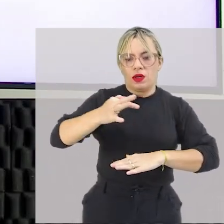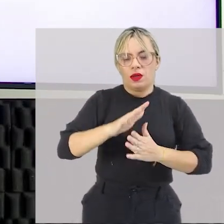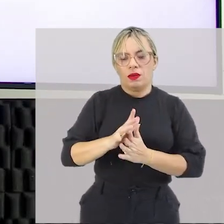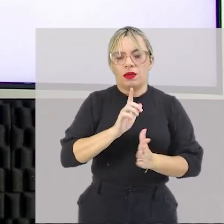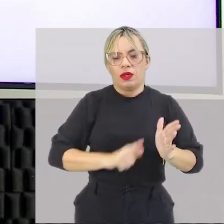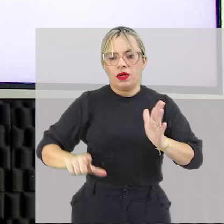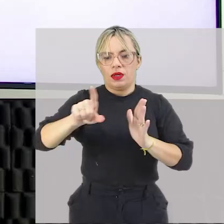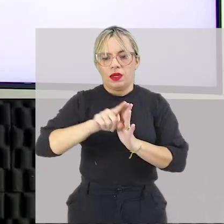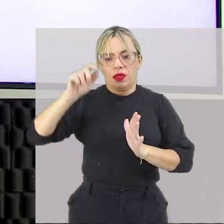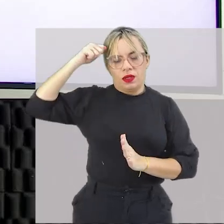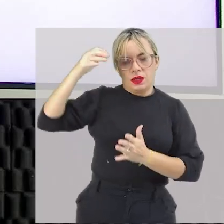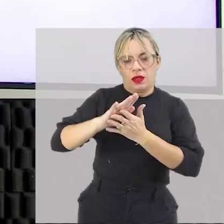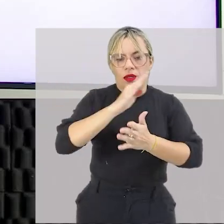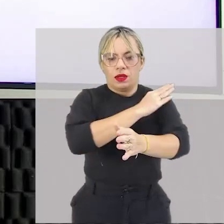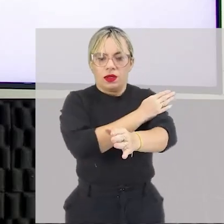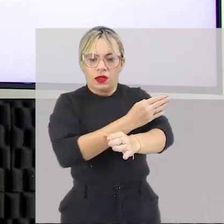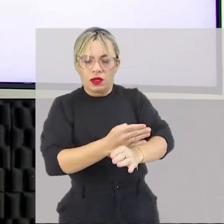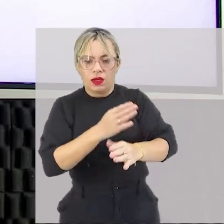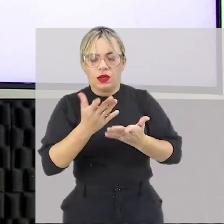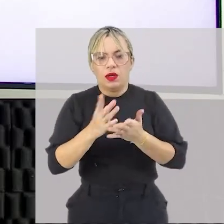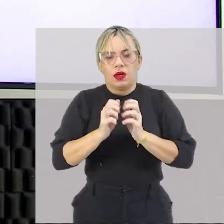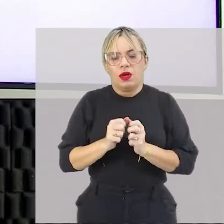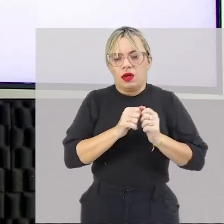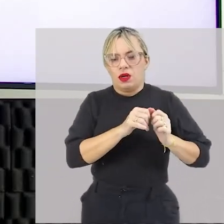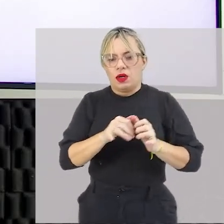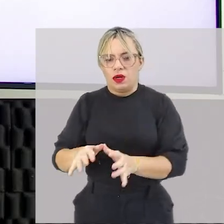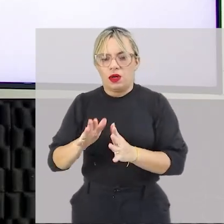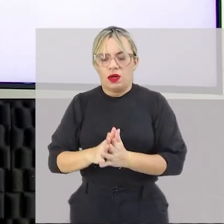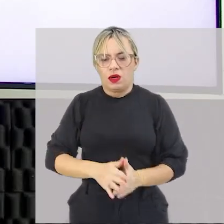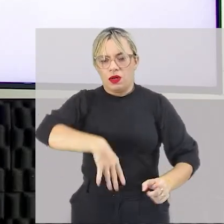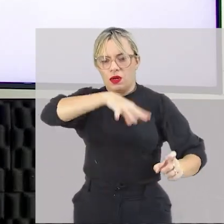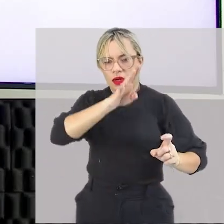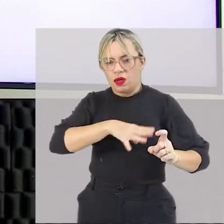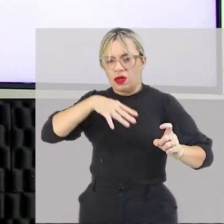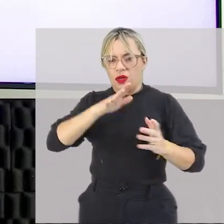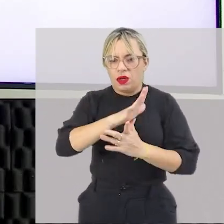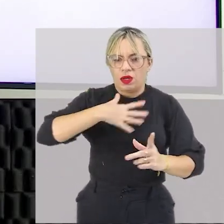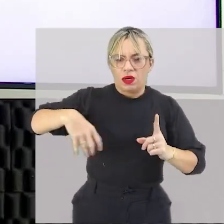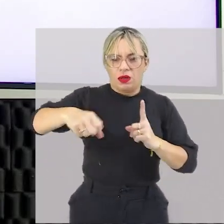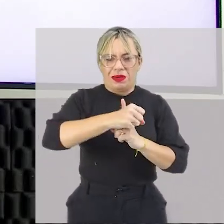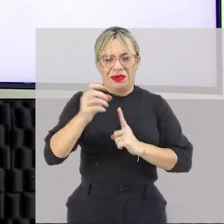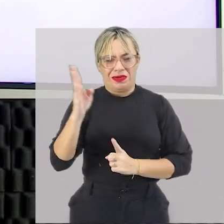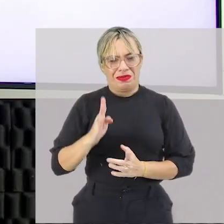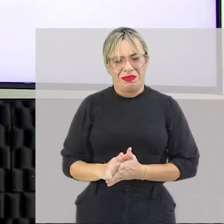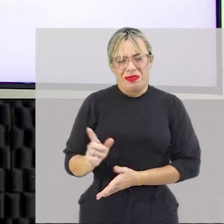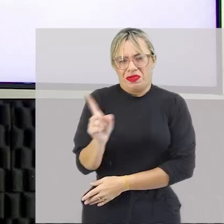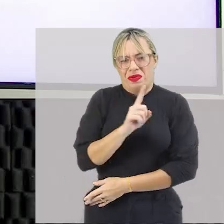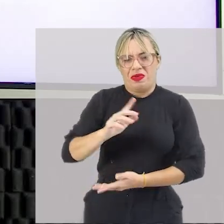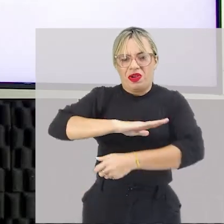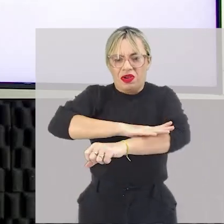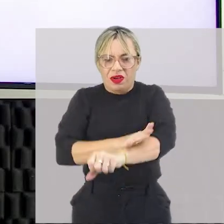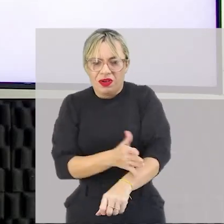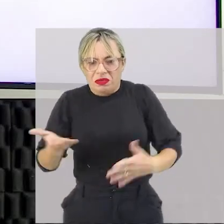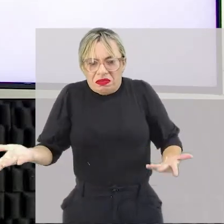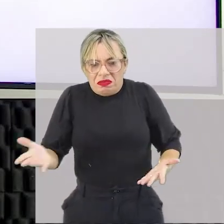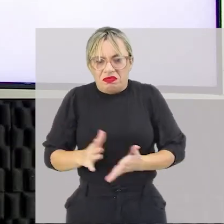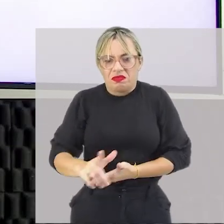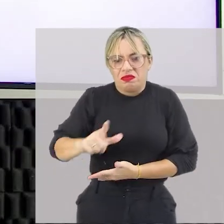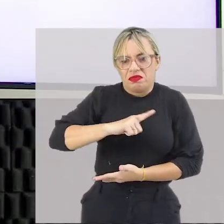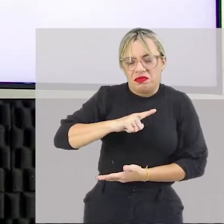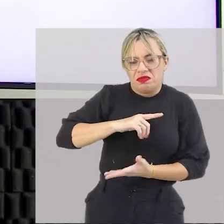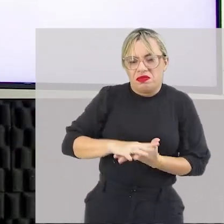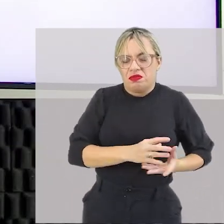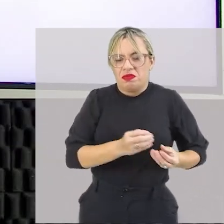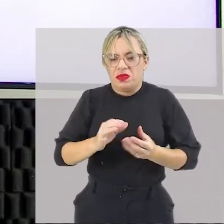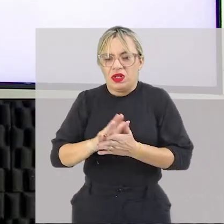negros e brancos e a difusão do mito de que a sociedade brasileira não é racista teriam servido para sustentar ideologicamente